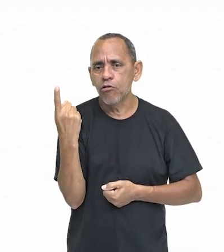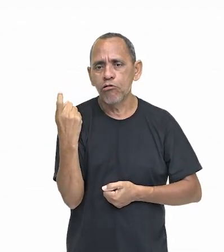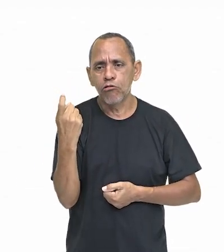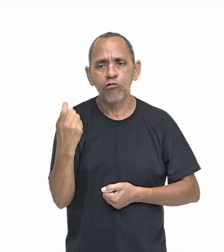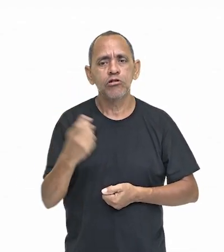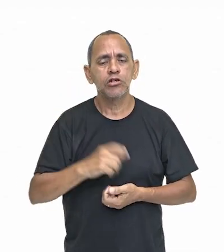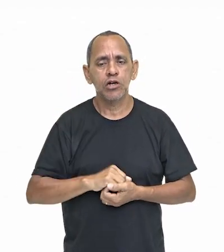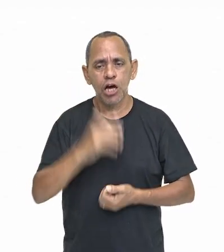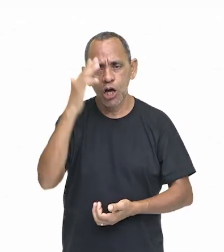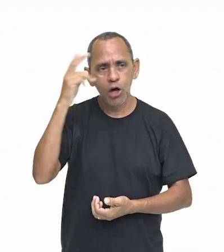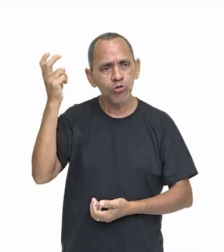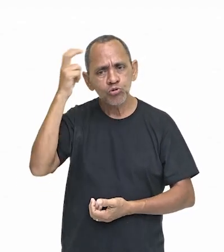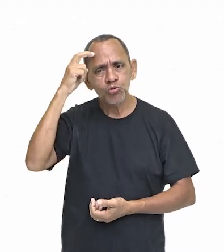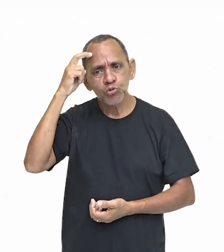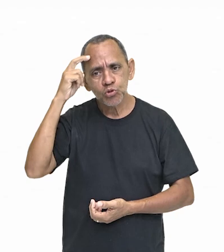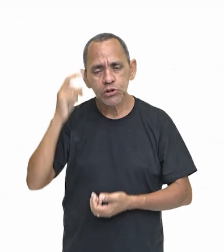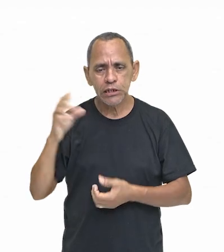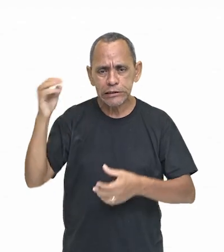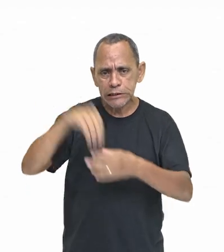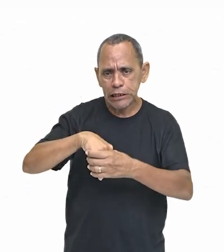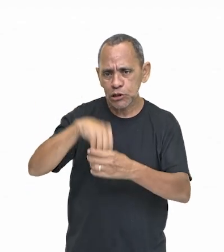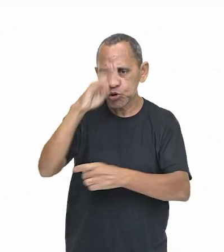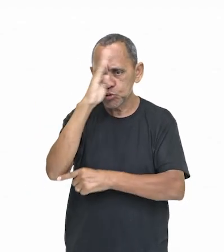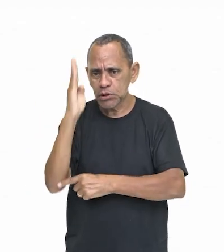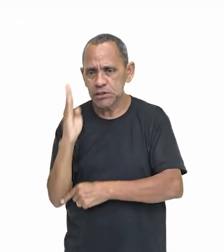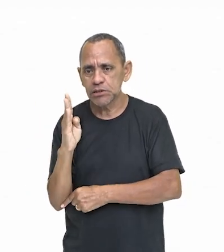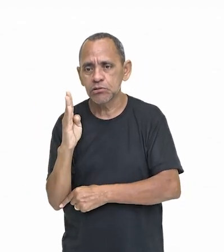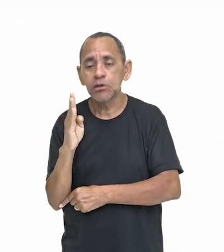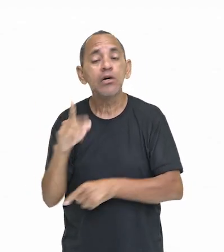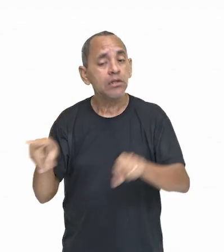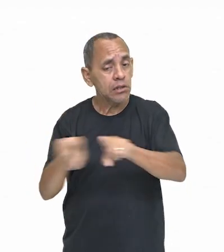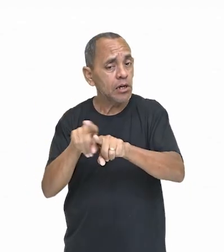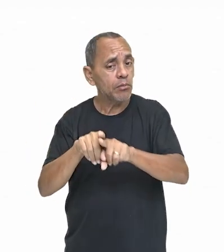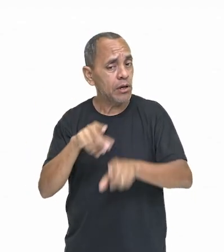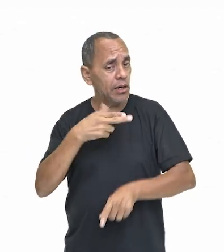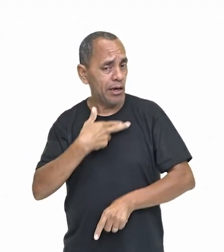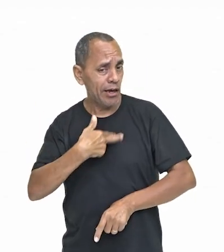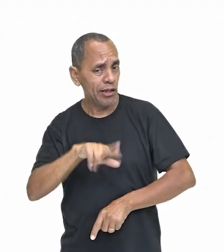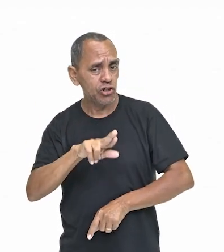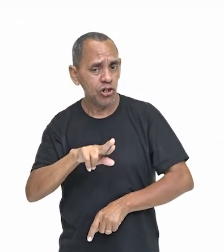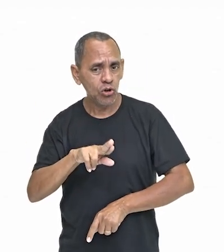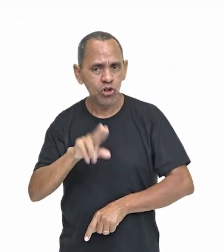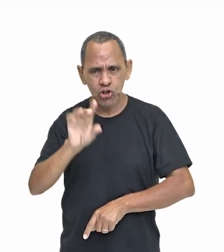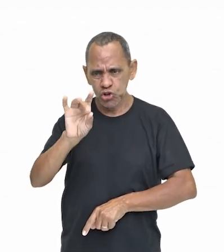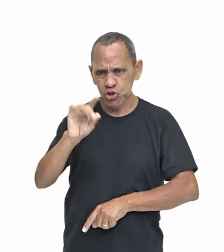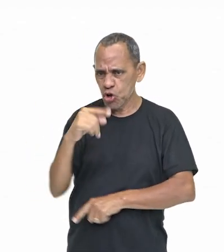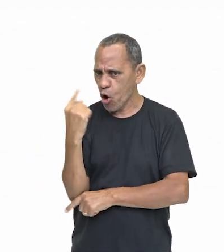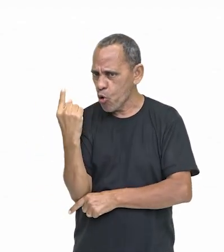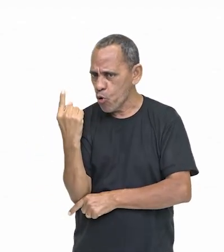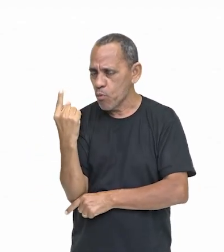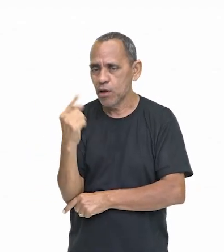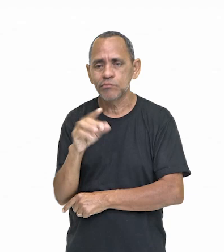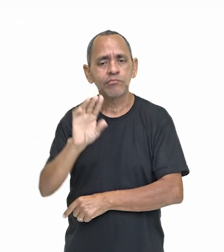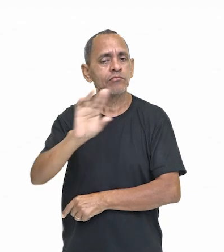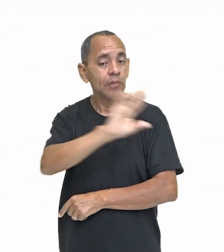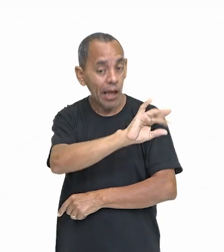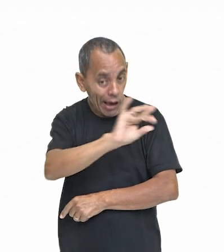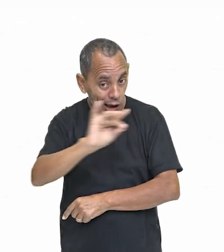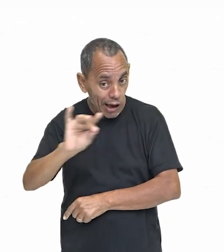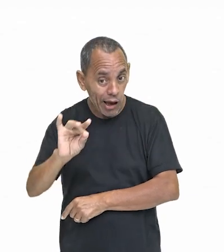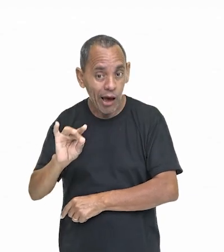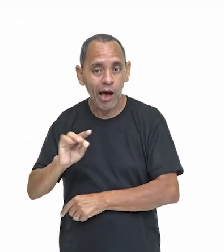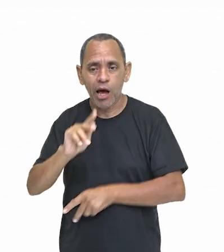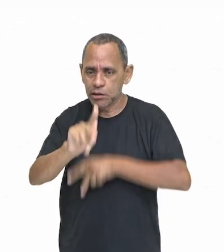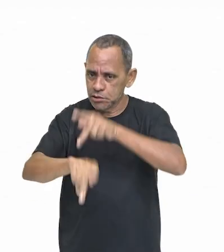também impossível falar de uma única religião. Cada povo indígena brasileiro tem seu